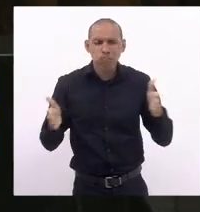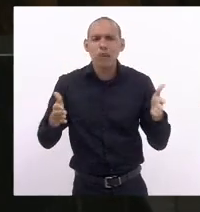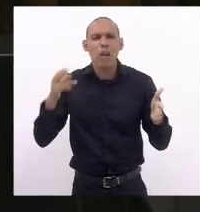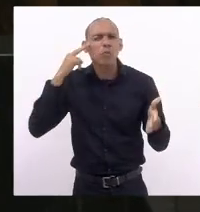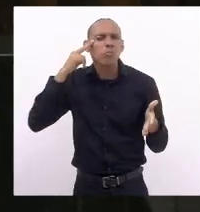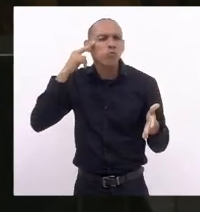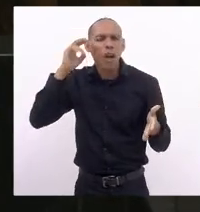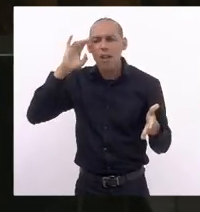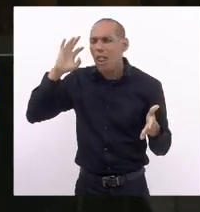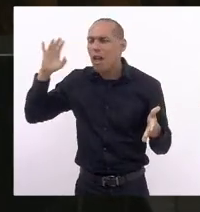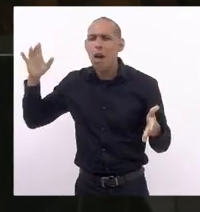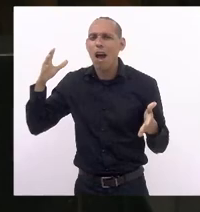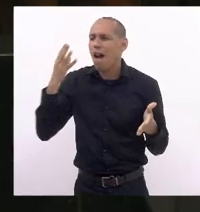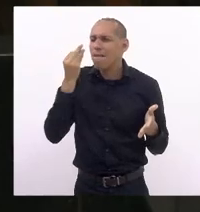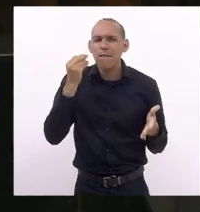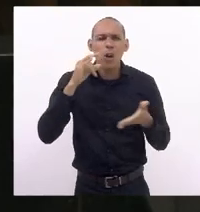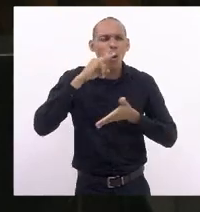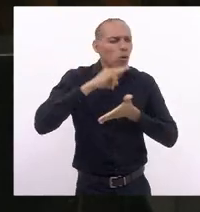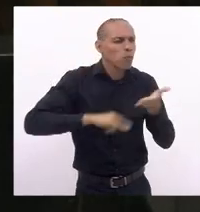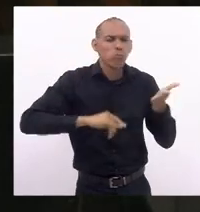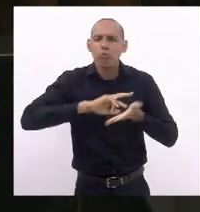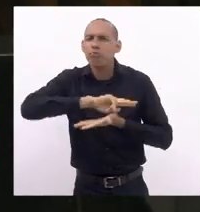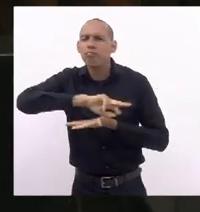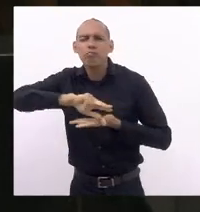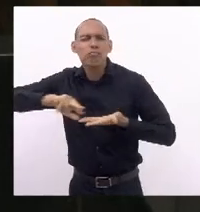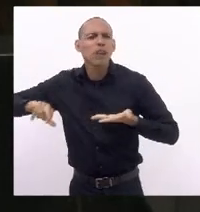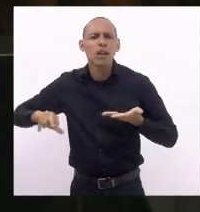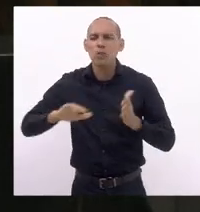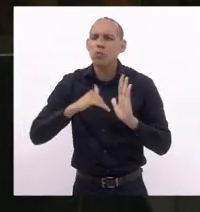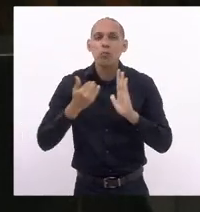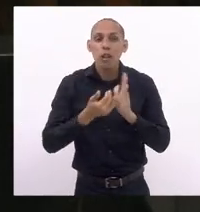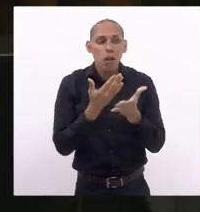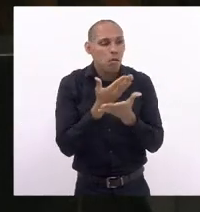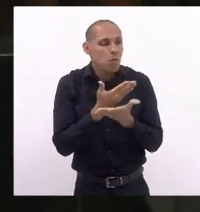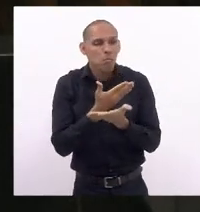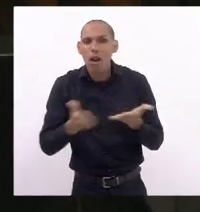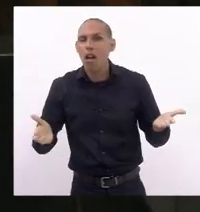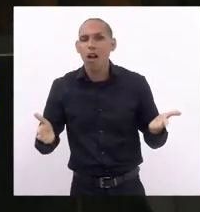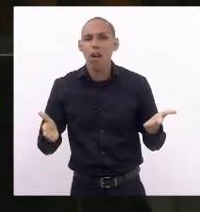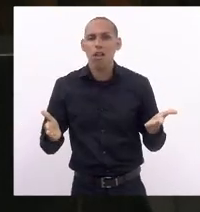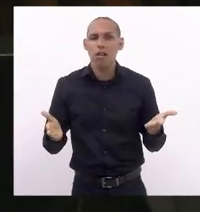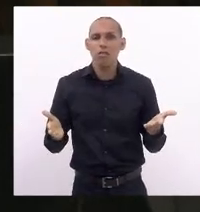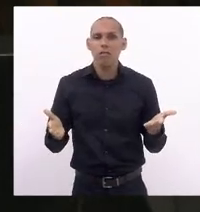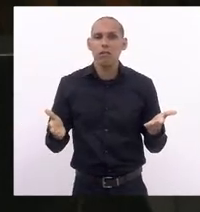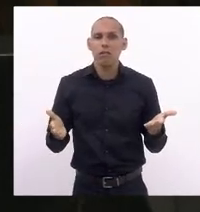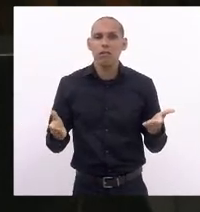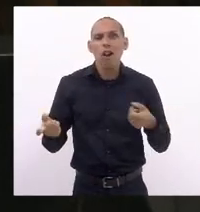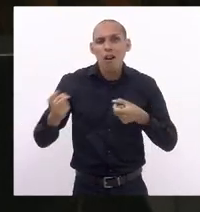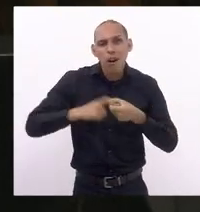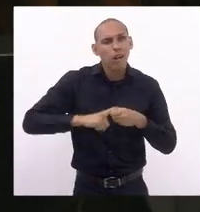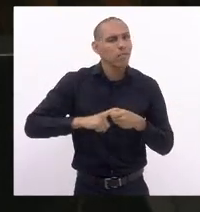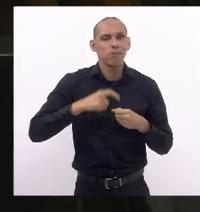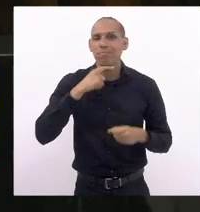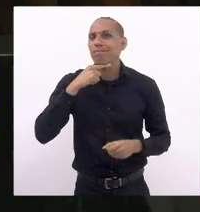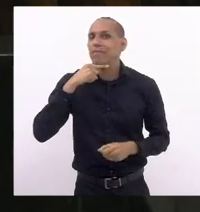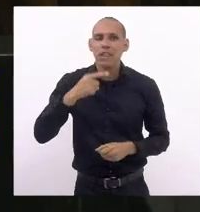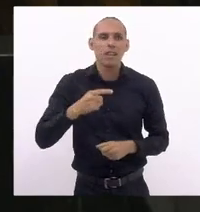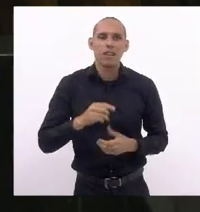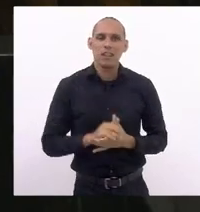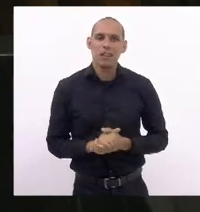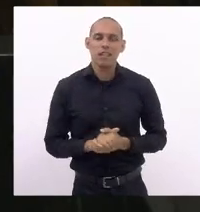lembranças, fotografias, documentos, tudo seu perdido, de forma irrecuperável. E